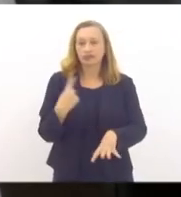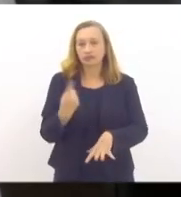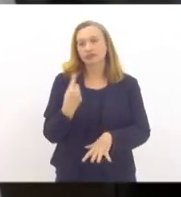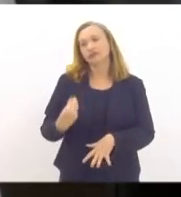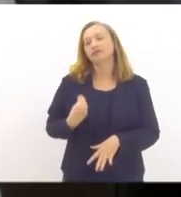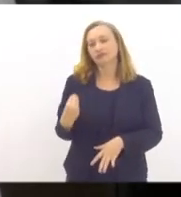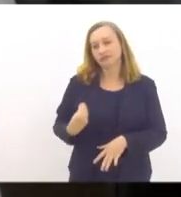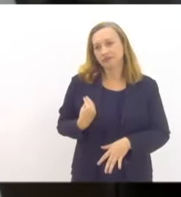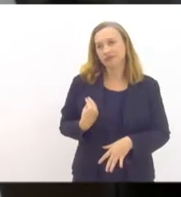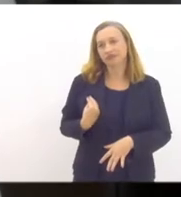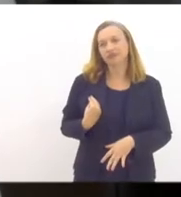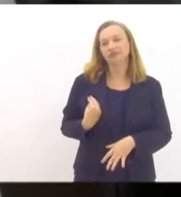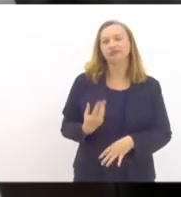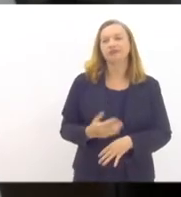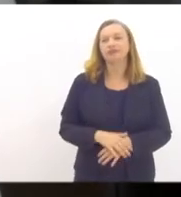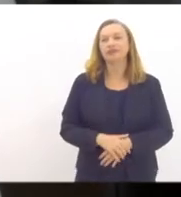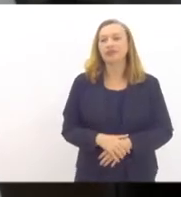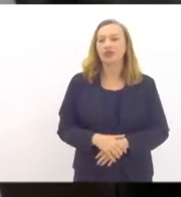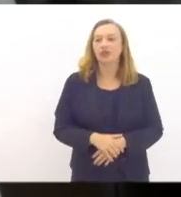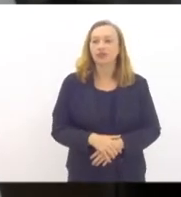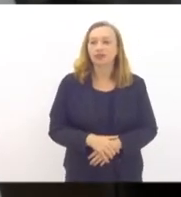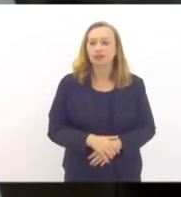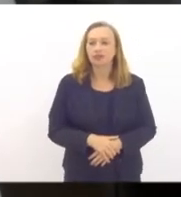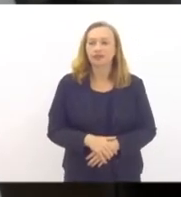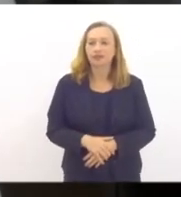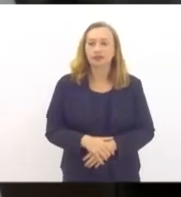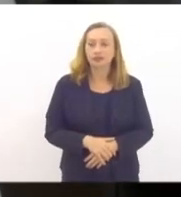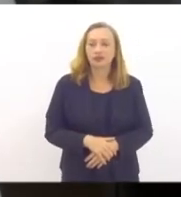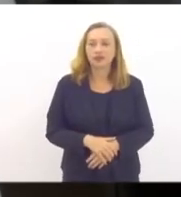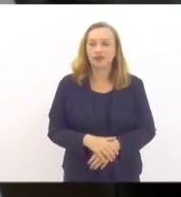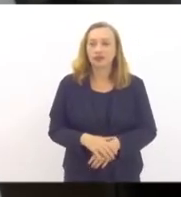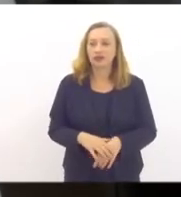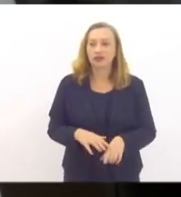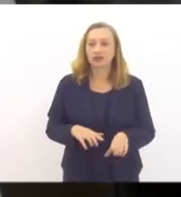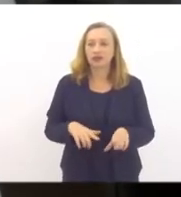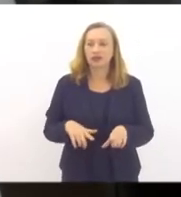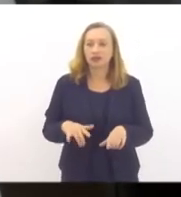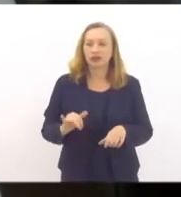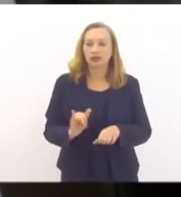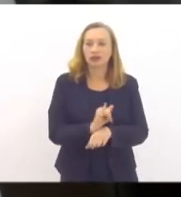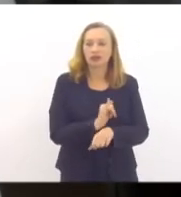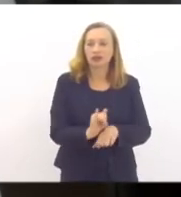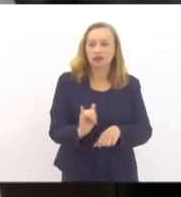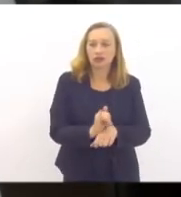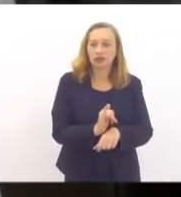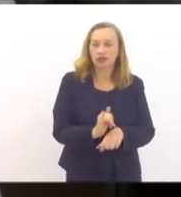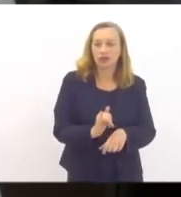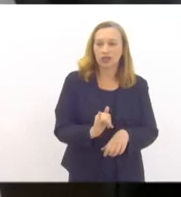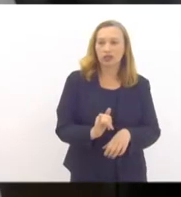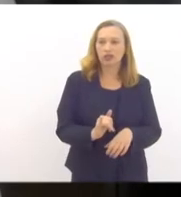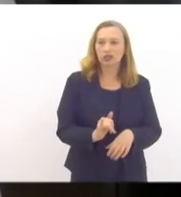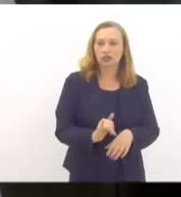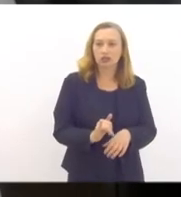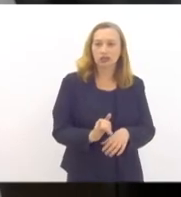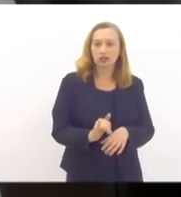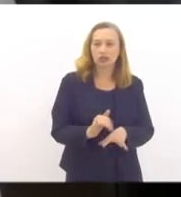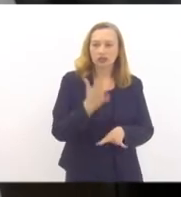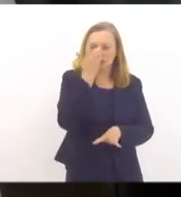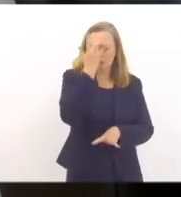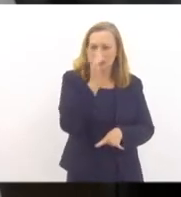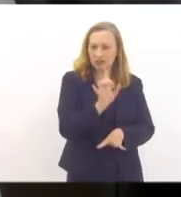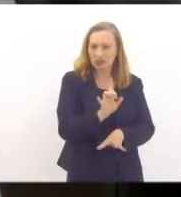viveu, e os espaços de atuação do mecanismo não são espaços fáceis,